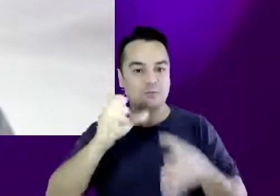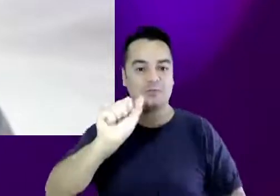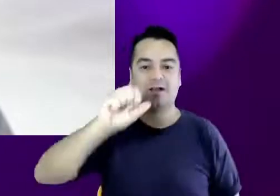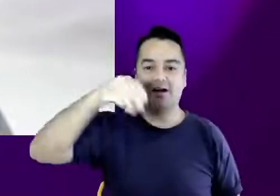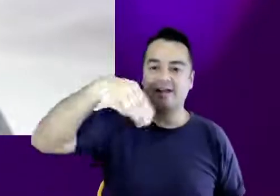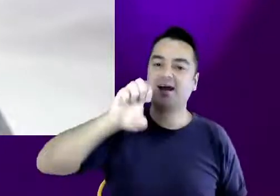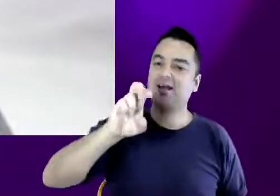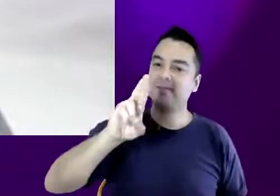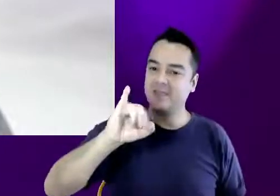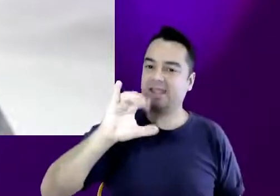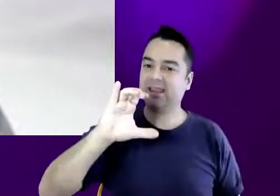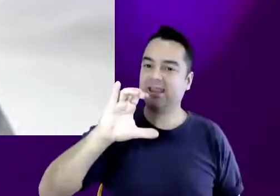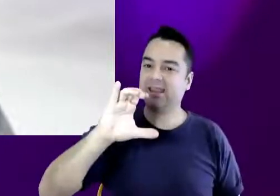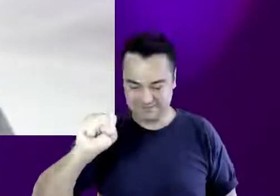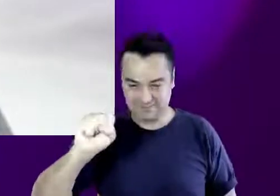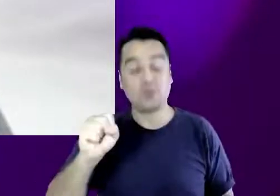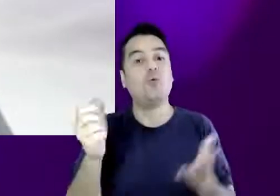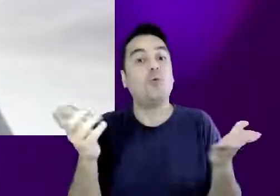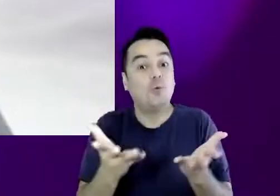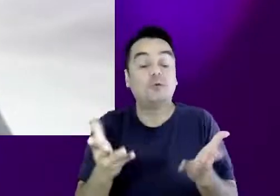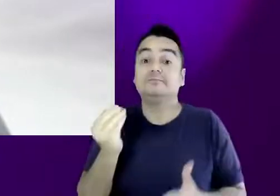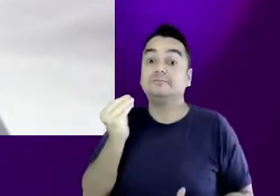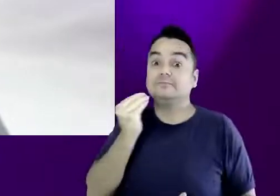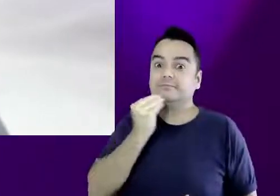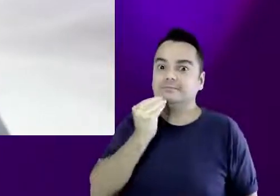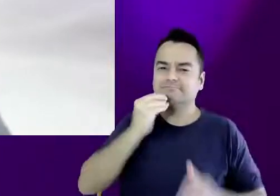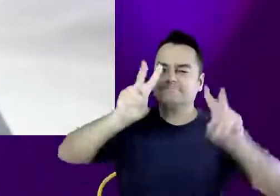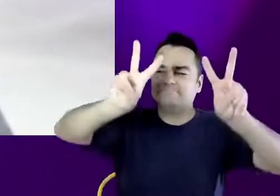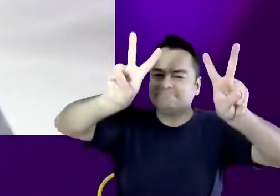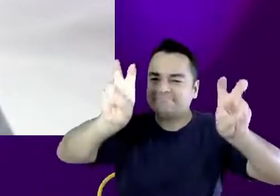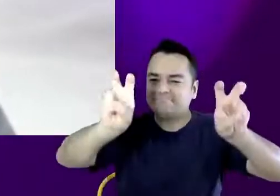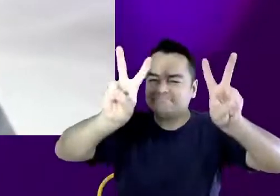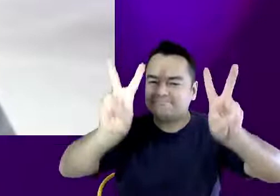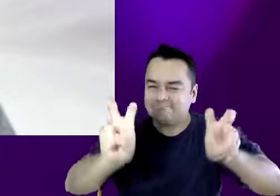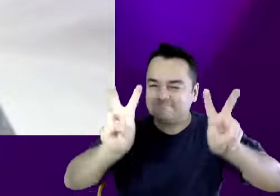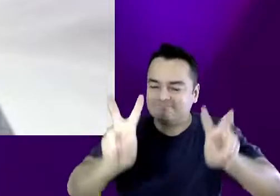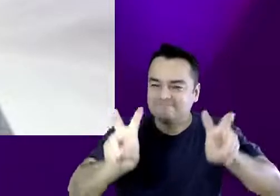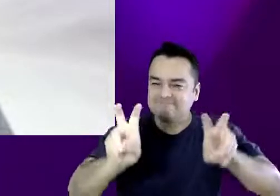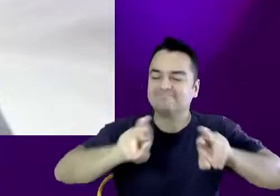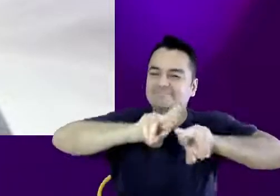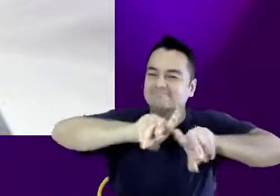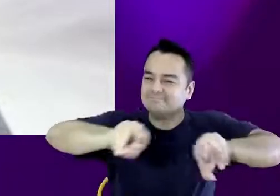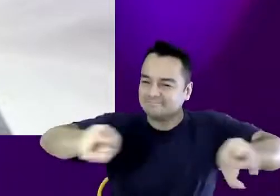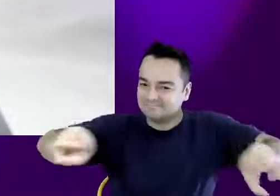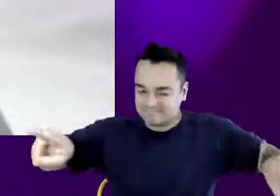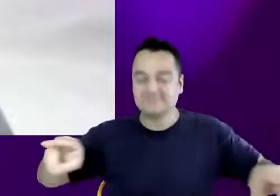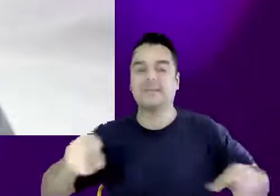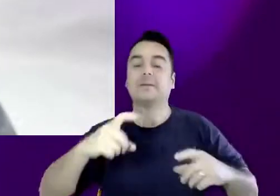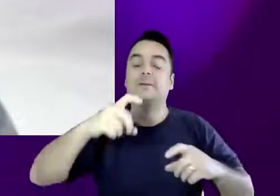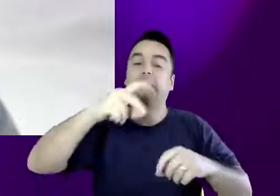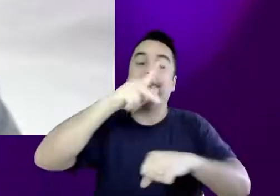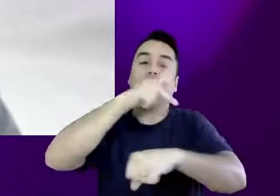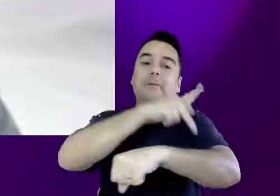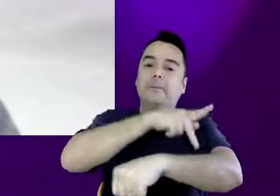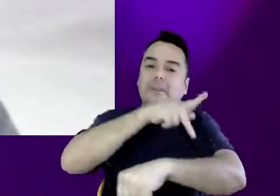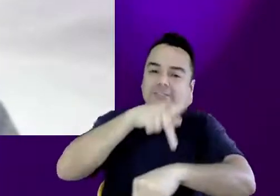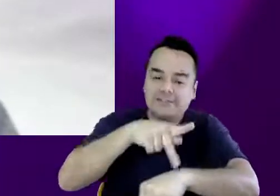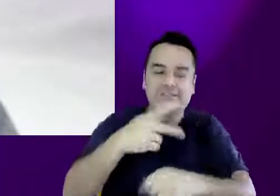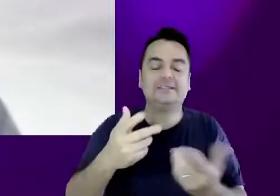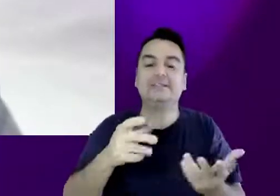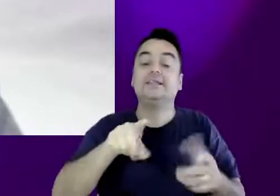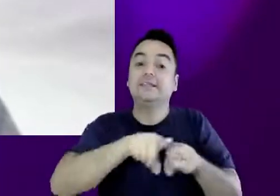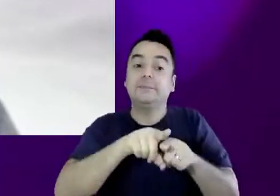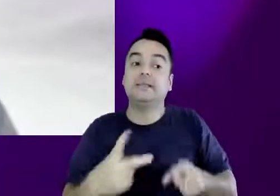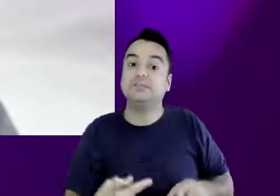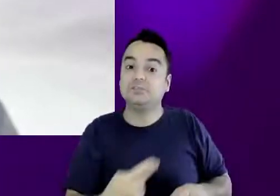a oportunidade de falar diferentes temas em obstetrícia, pediatria e medicina e cirurgia fetal,